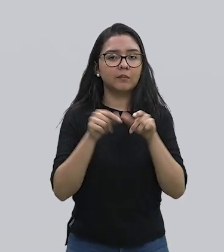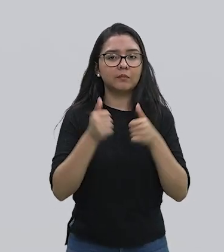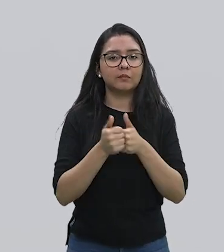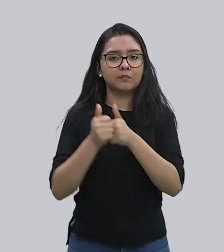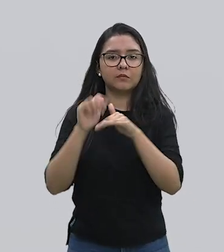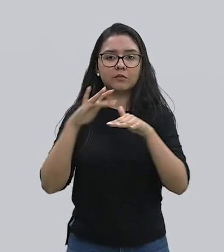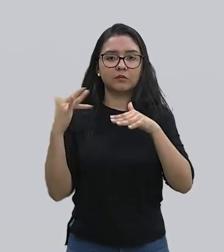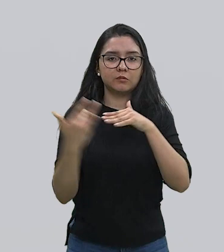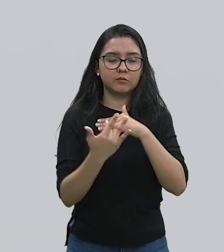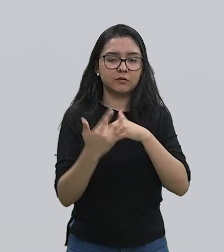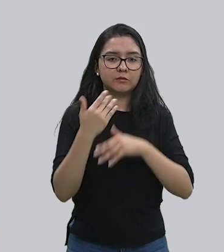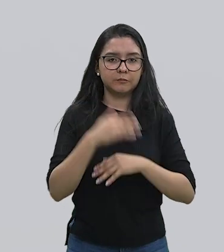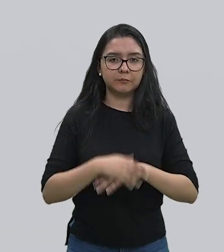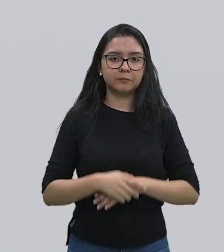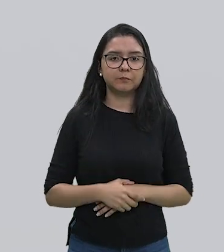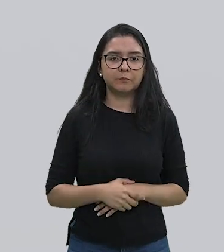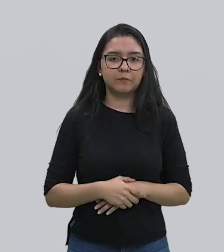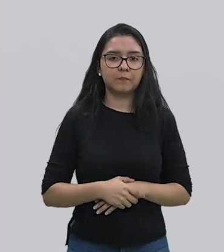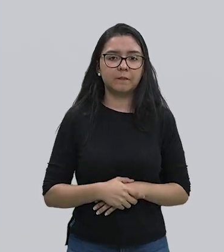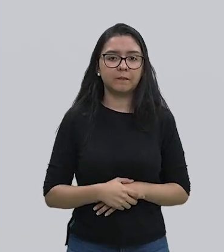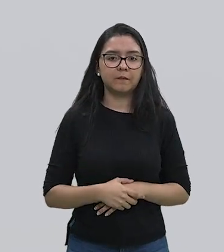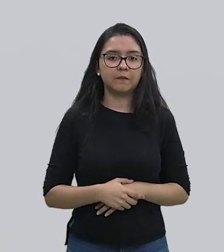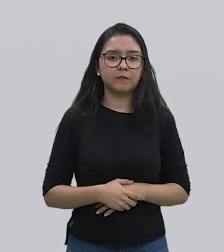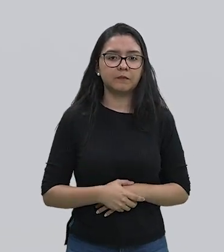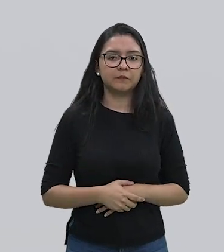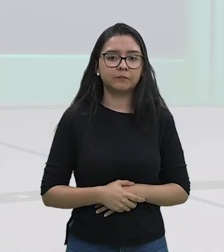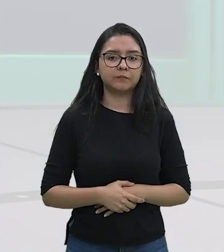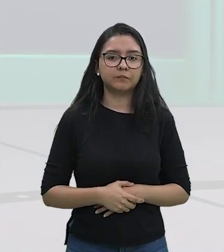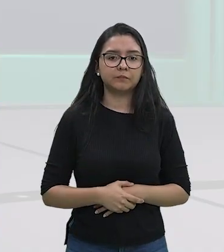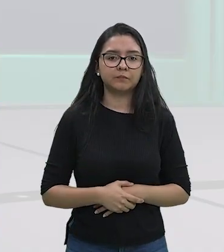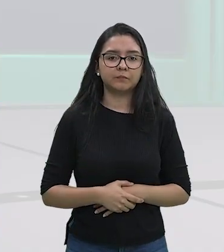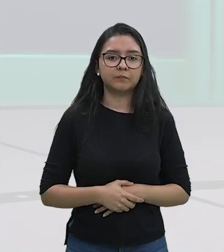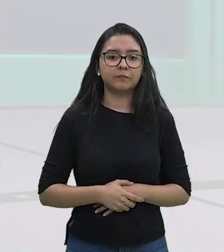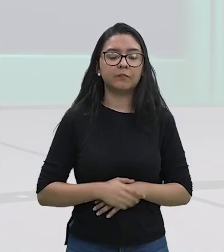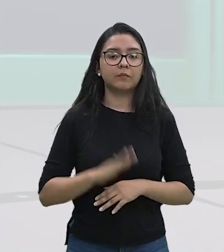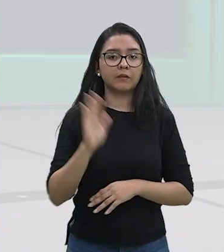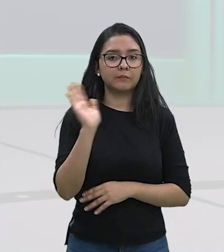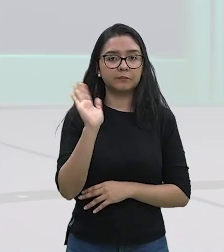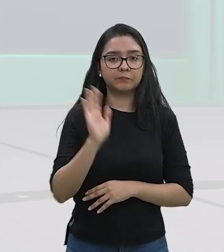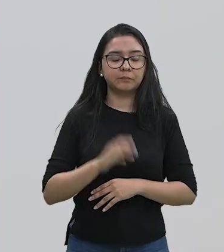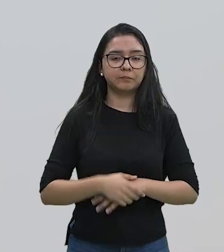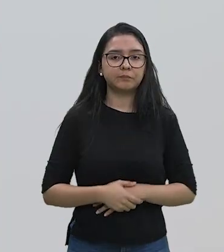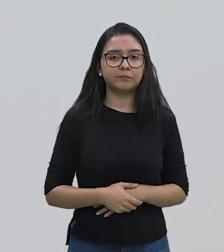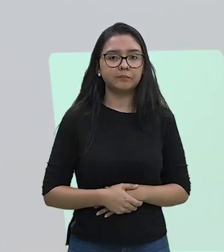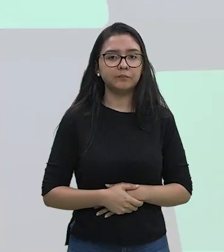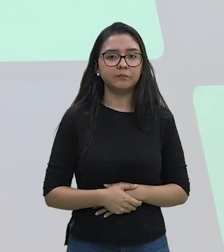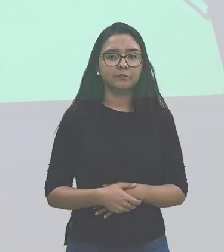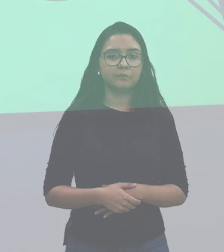gente nas nossas redes sociais no @Contraturno Digital. Então até a próxima!